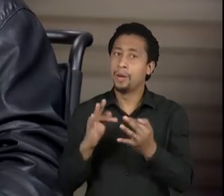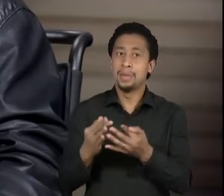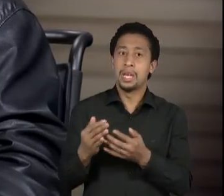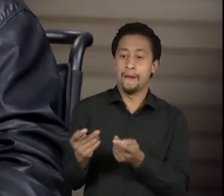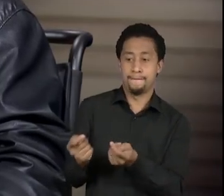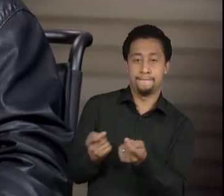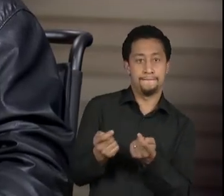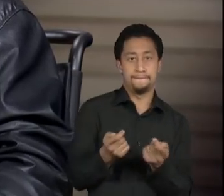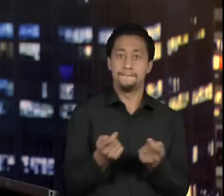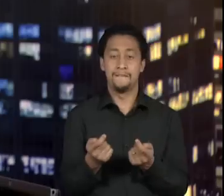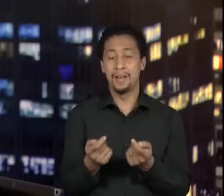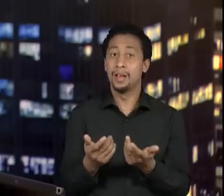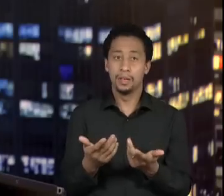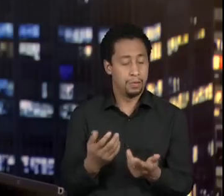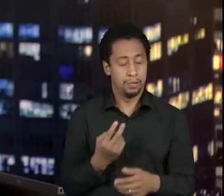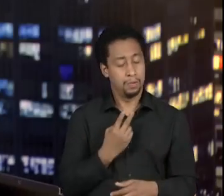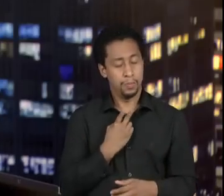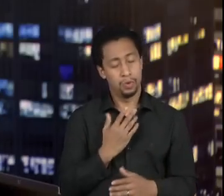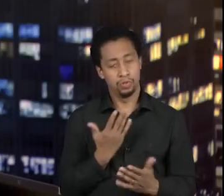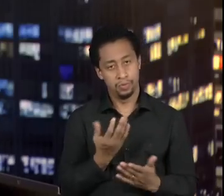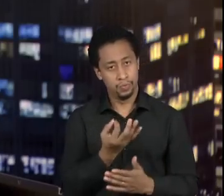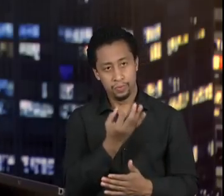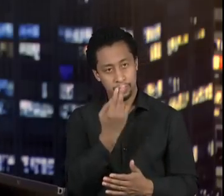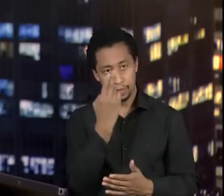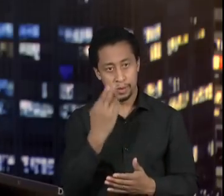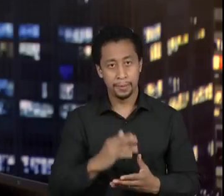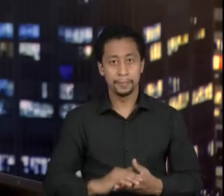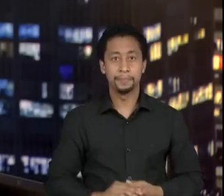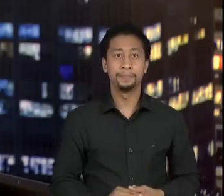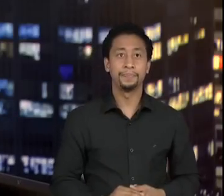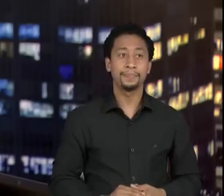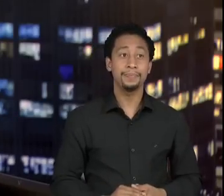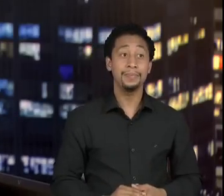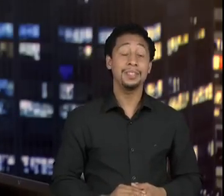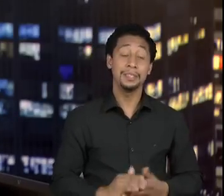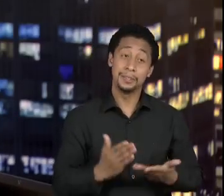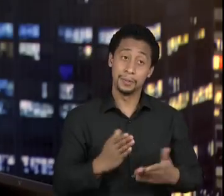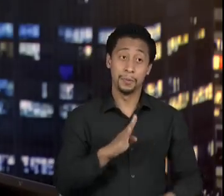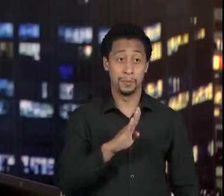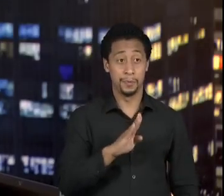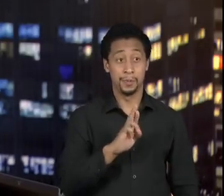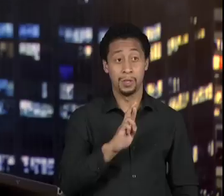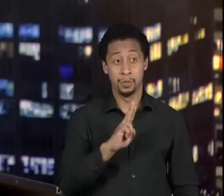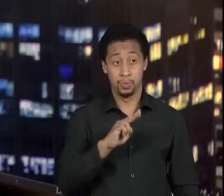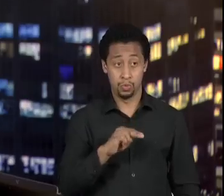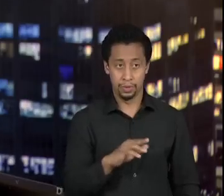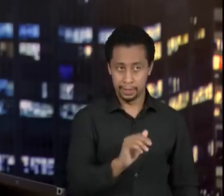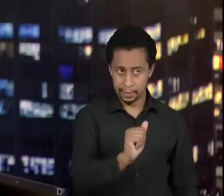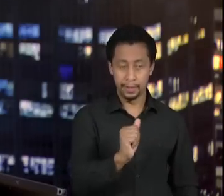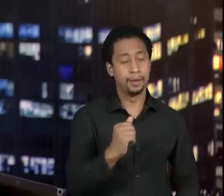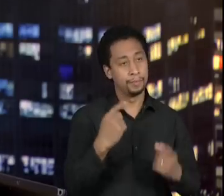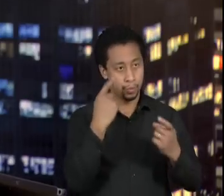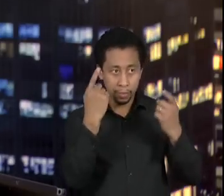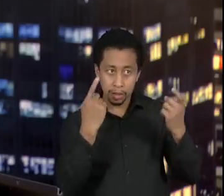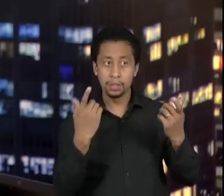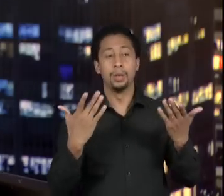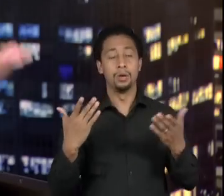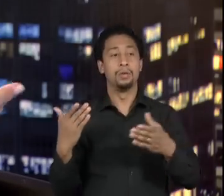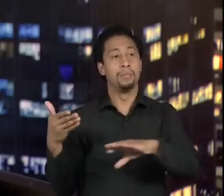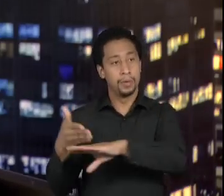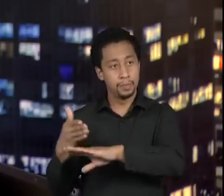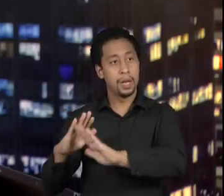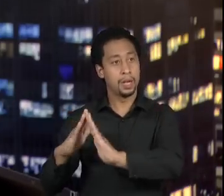condições de permitir à criança. Deixa eu ver sobre isso, Bruno, essa preocupação em relação à convivência, à diversidade, olhar